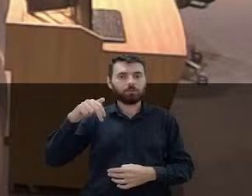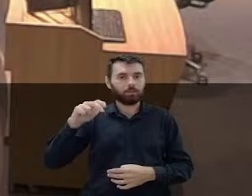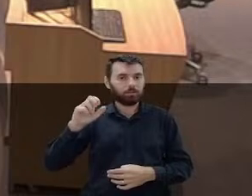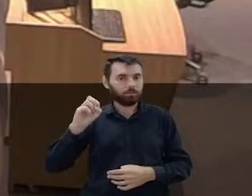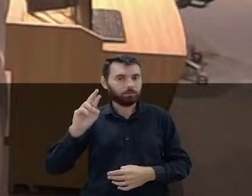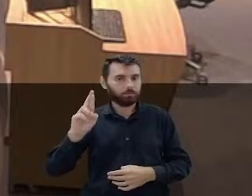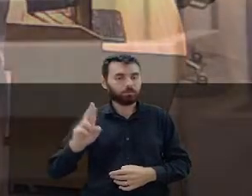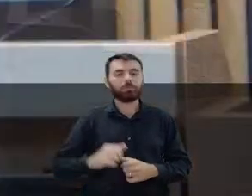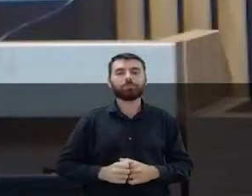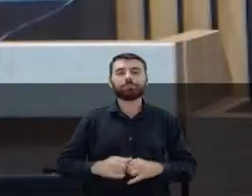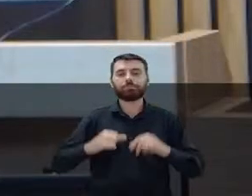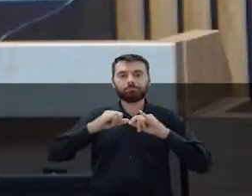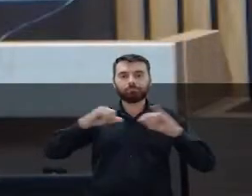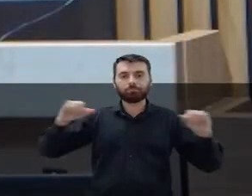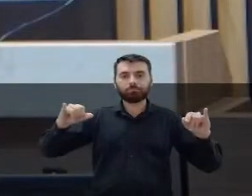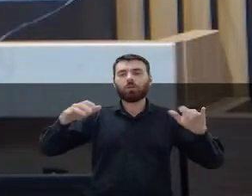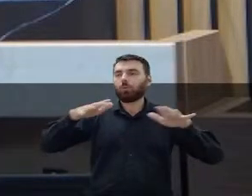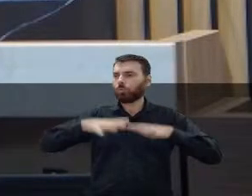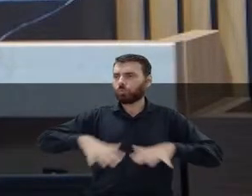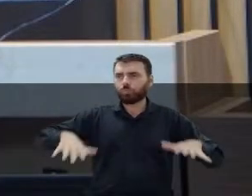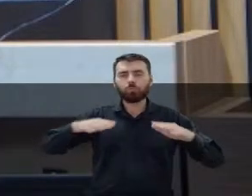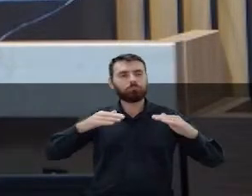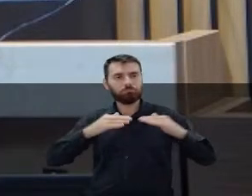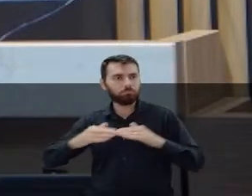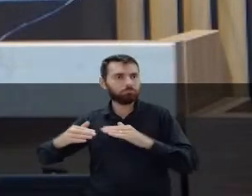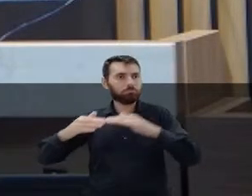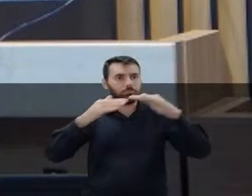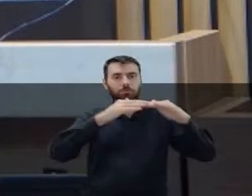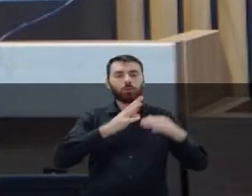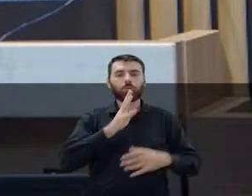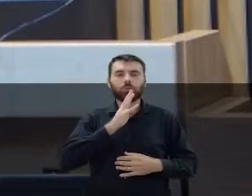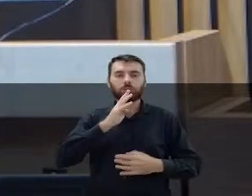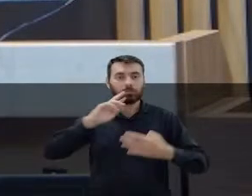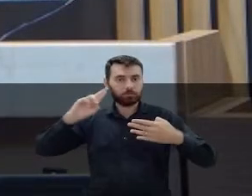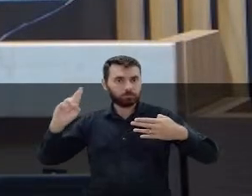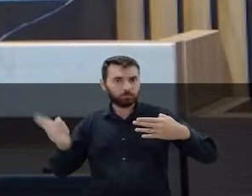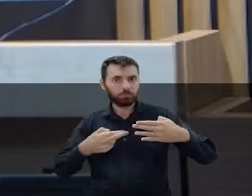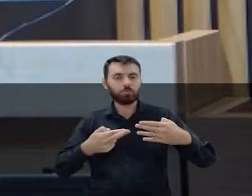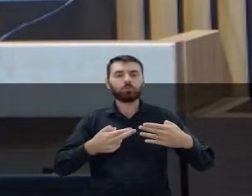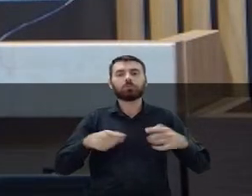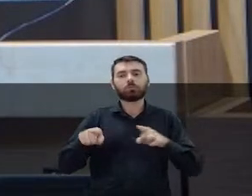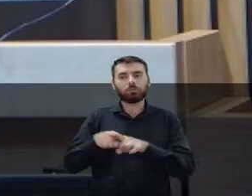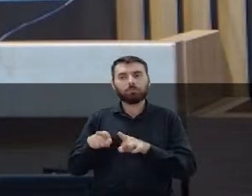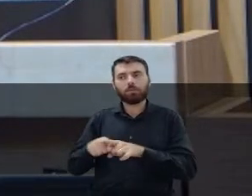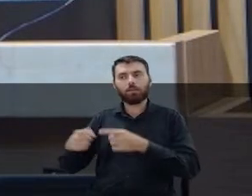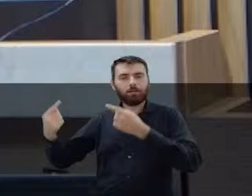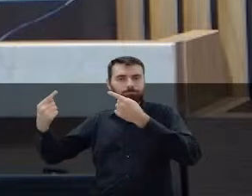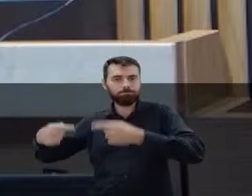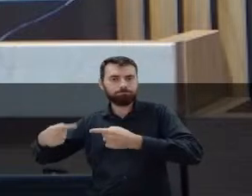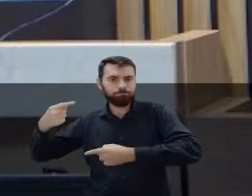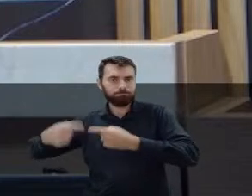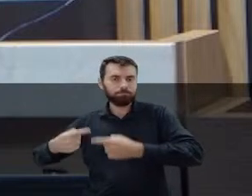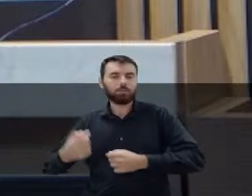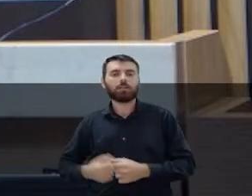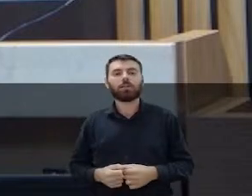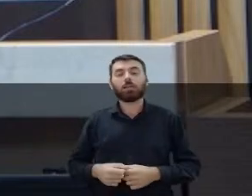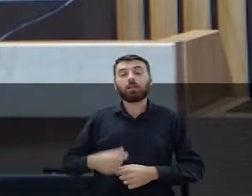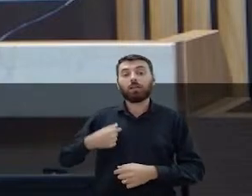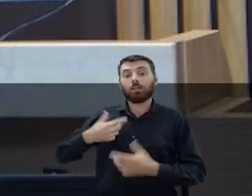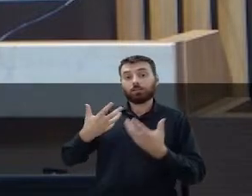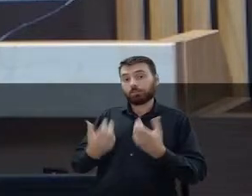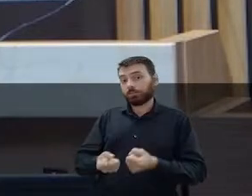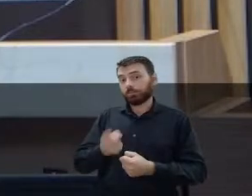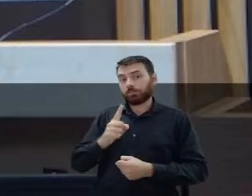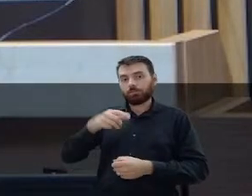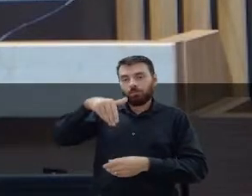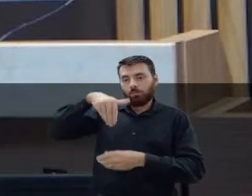É, com proclamação por unanimidade, conhecer dos recursos e das contrarrazões, no mérito, negar os provimentos nos termos do